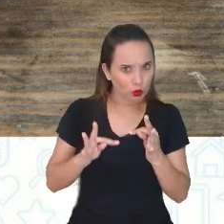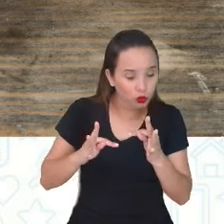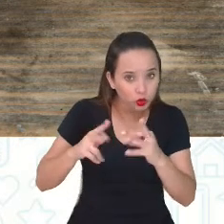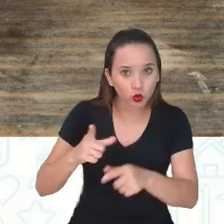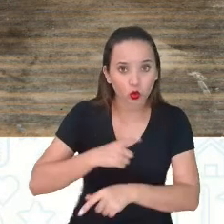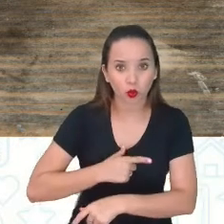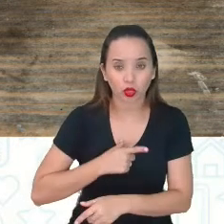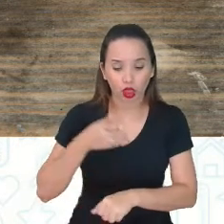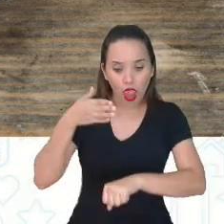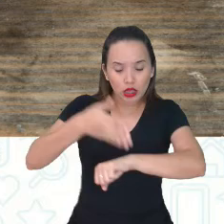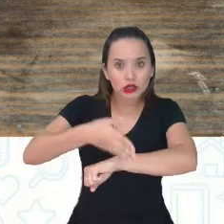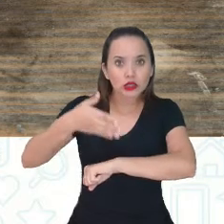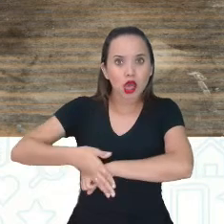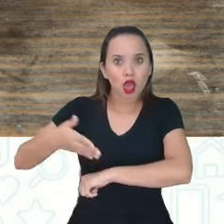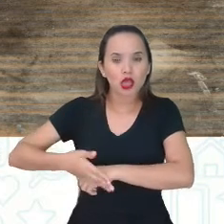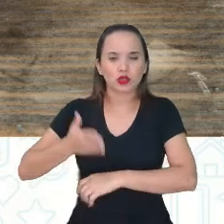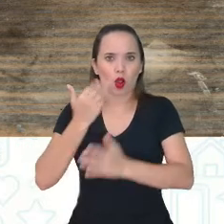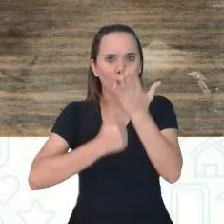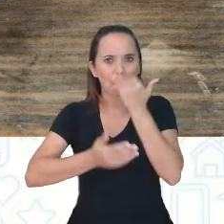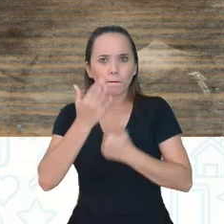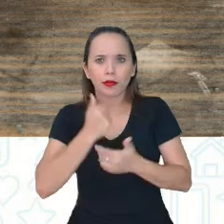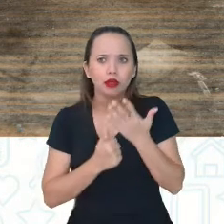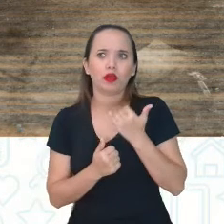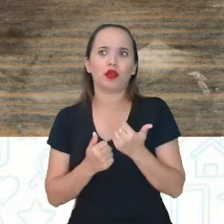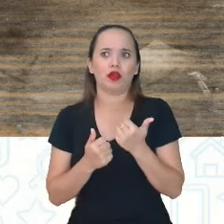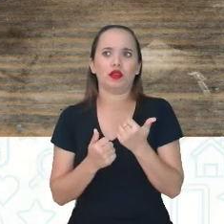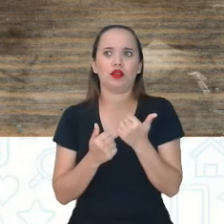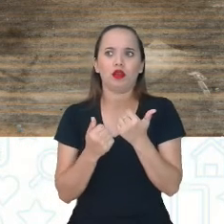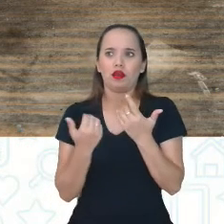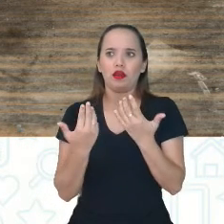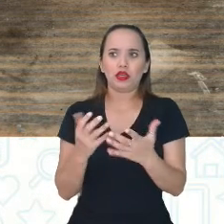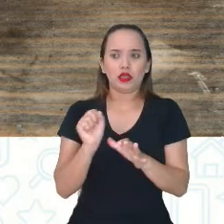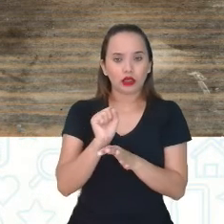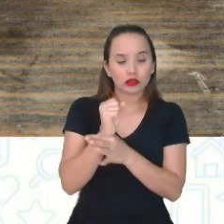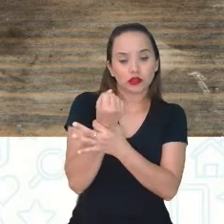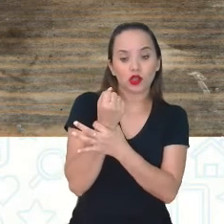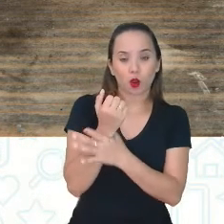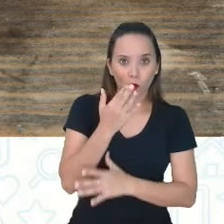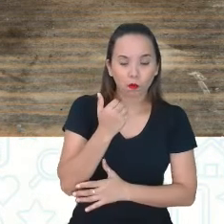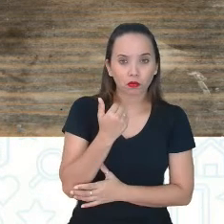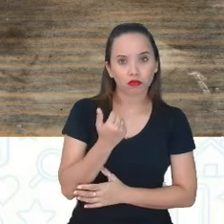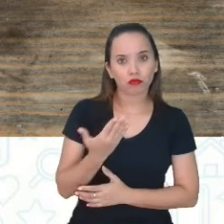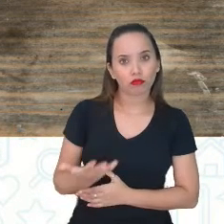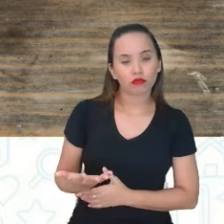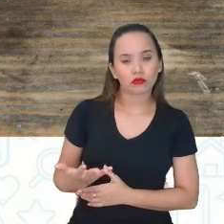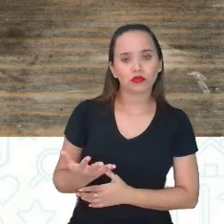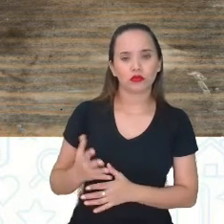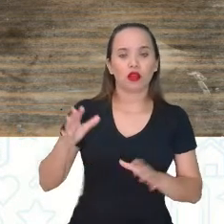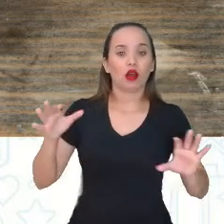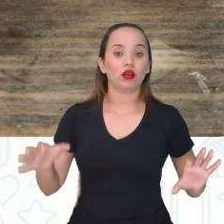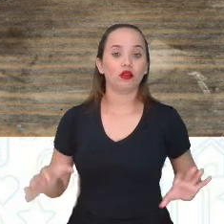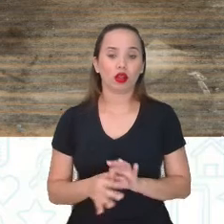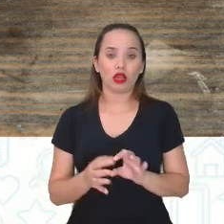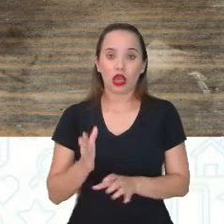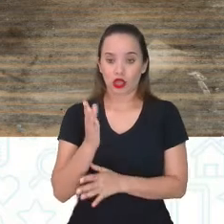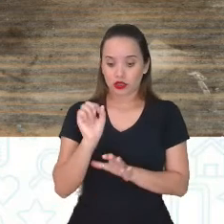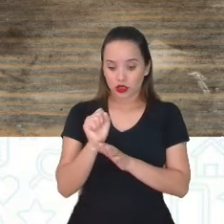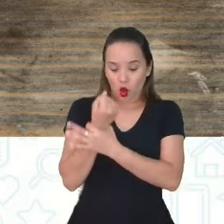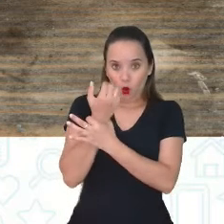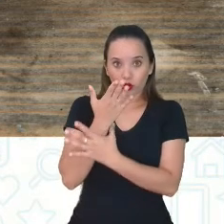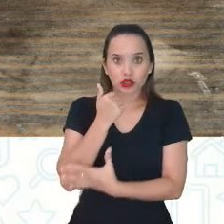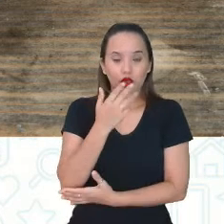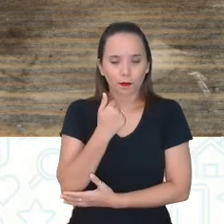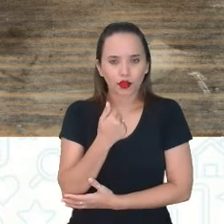um acesso a uma alimentação e segurança alimentar, gente, está relacionado a uma